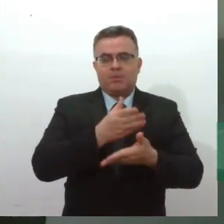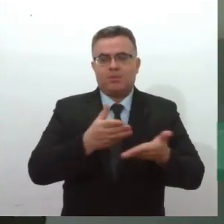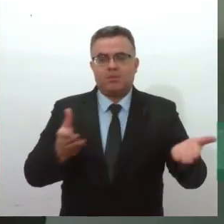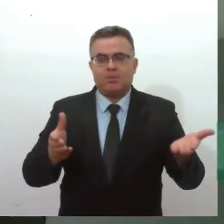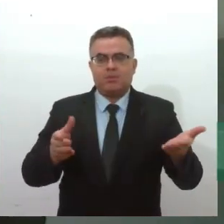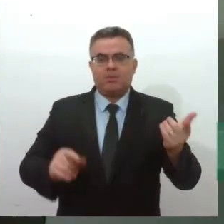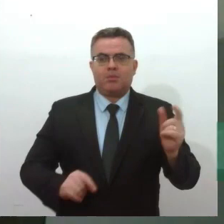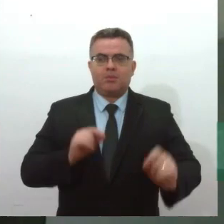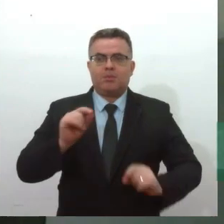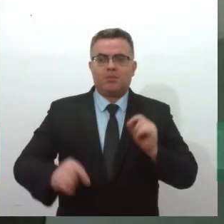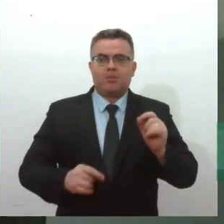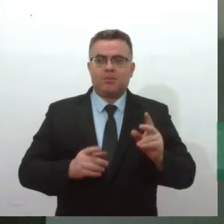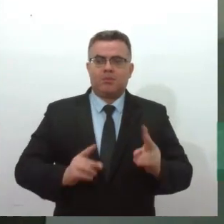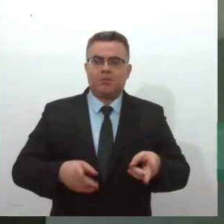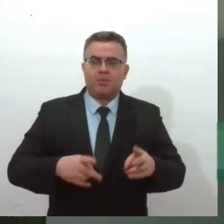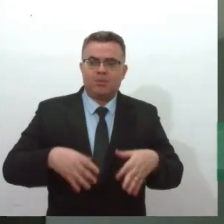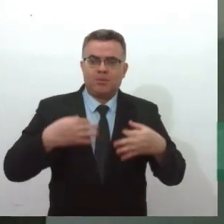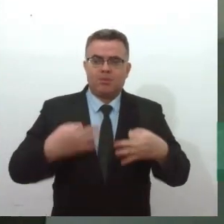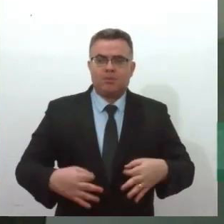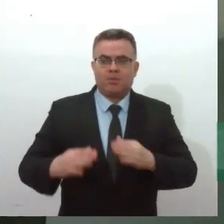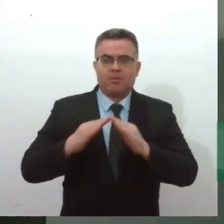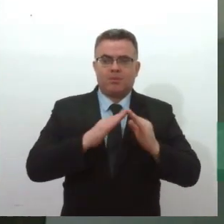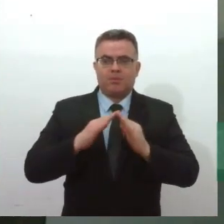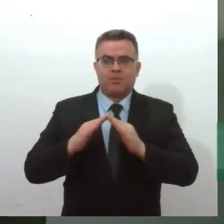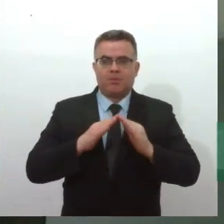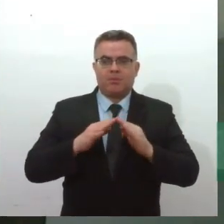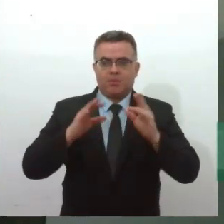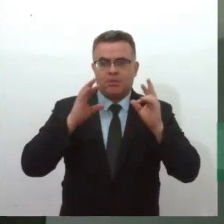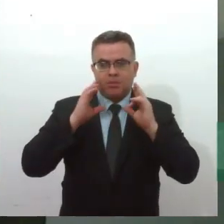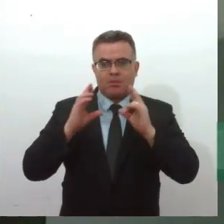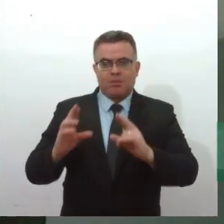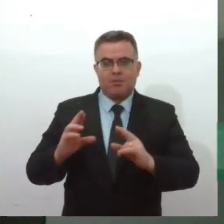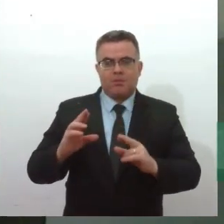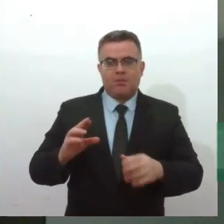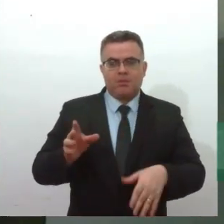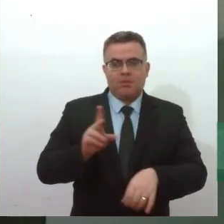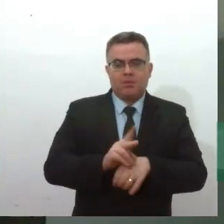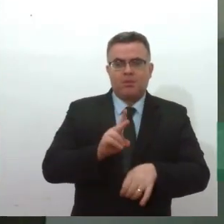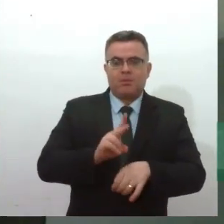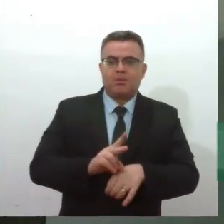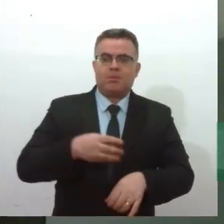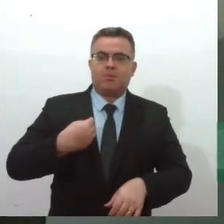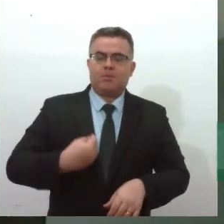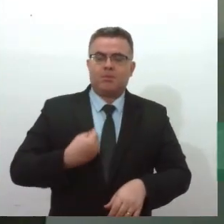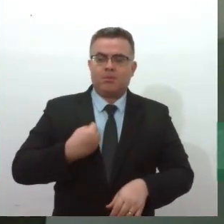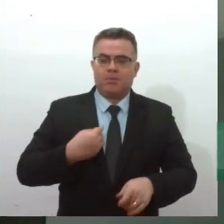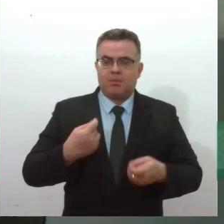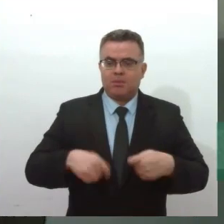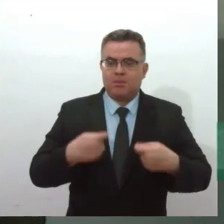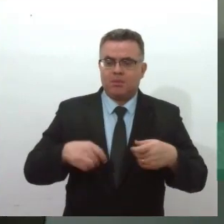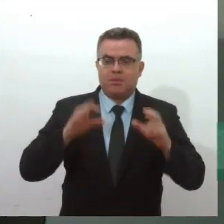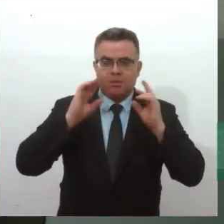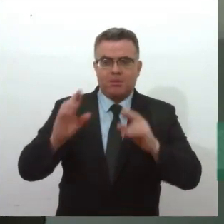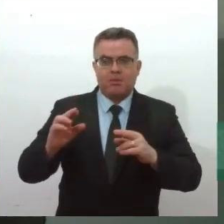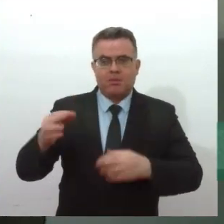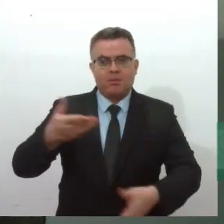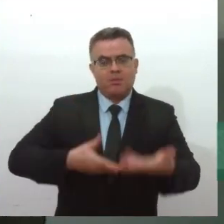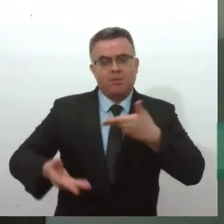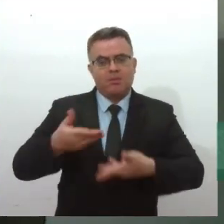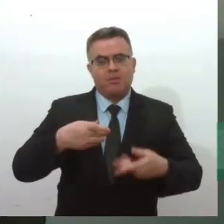fazer né valer que o vizinho respeite aquele animal como ser vivo e que precisa ser